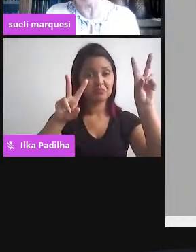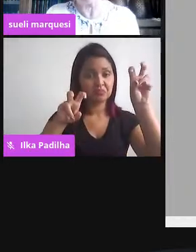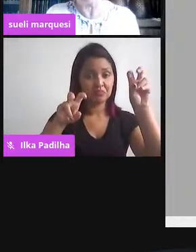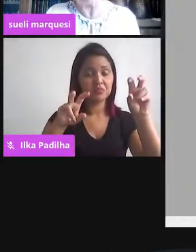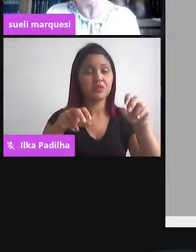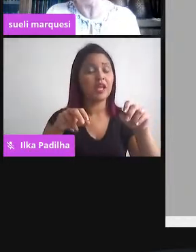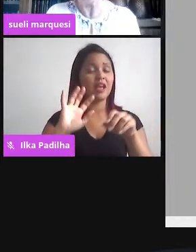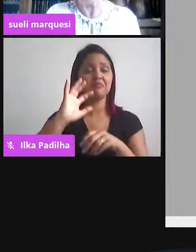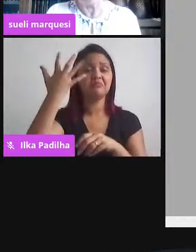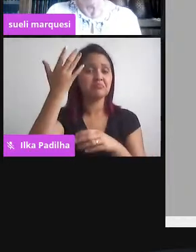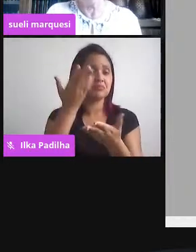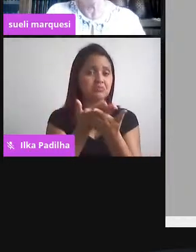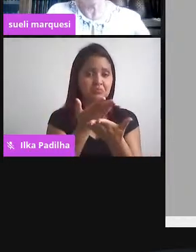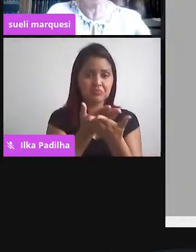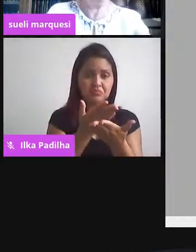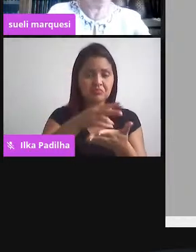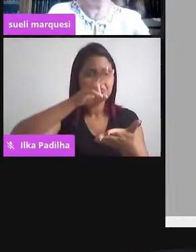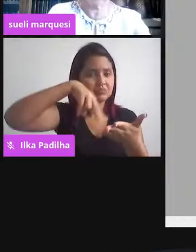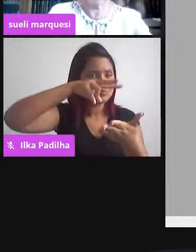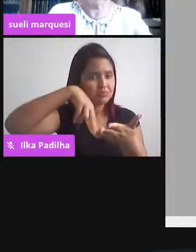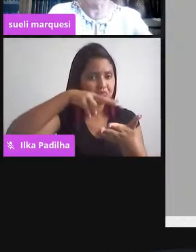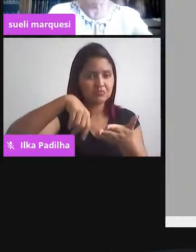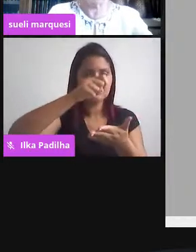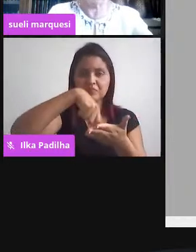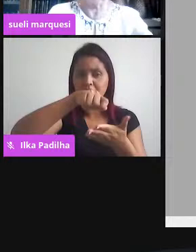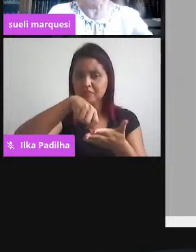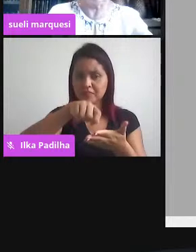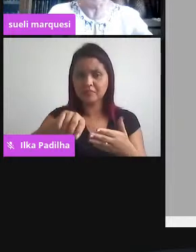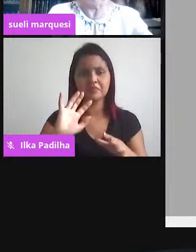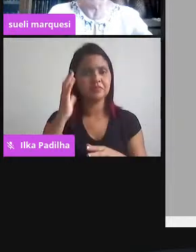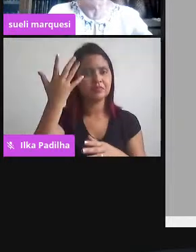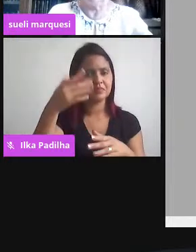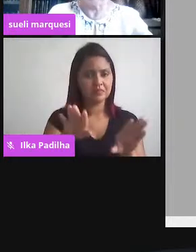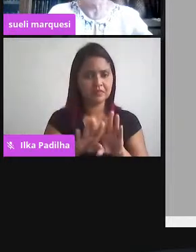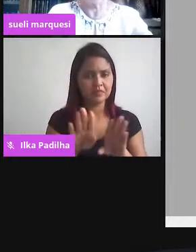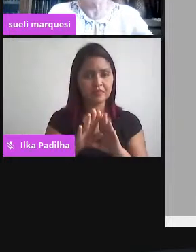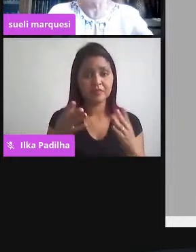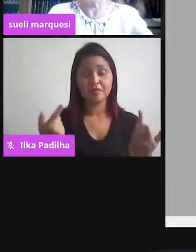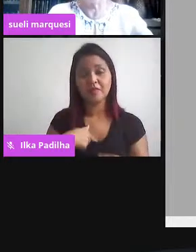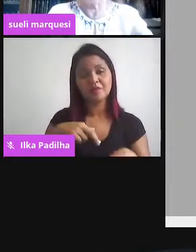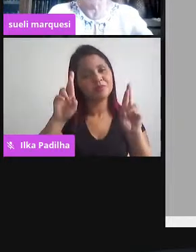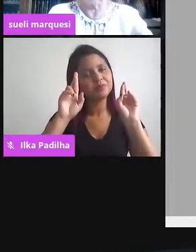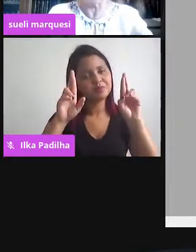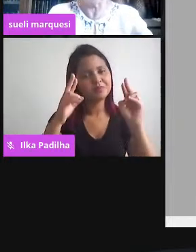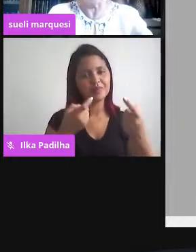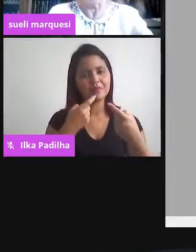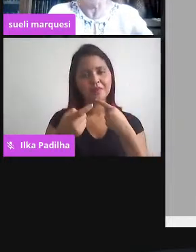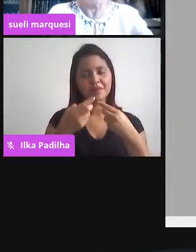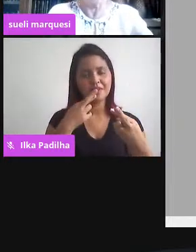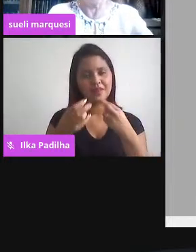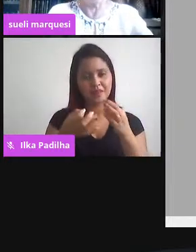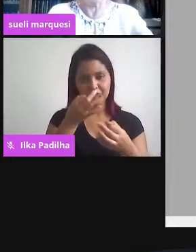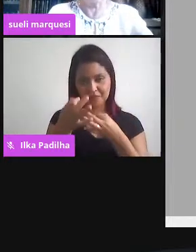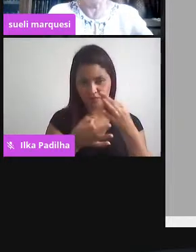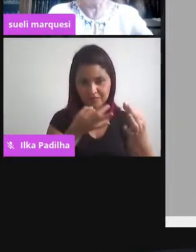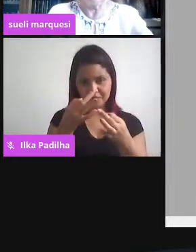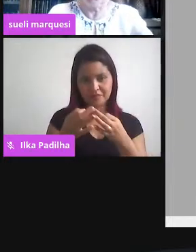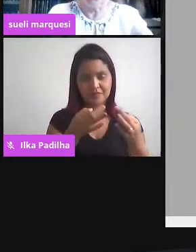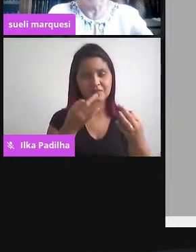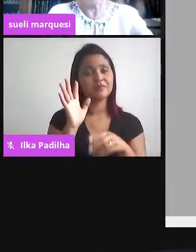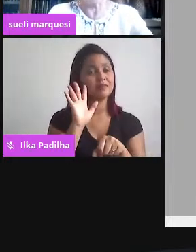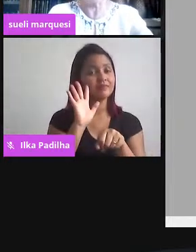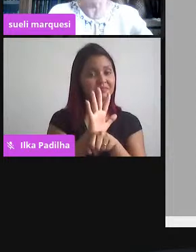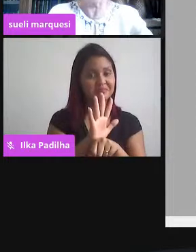em situações de escrita. Eu espero que as discussões dessa tarde, né, sejam a motivação para muitas